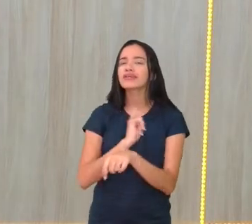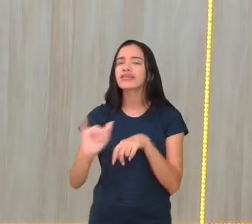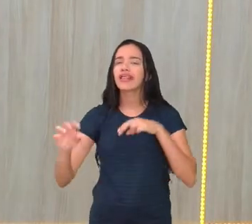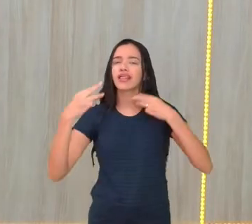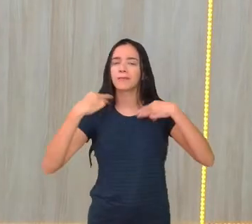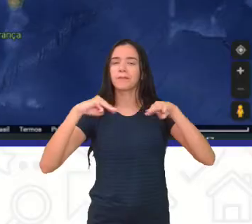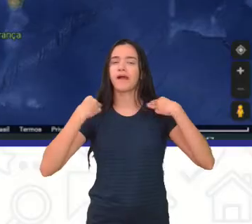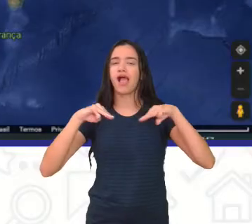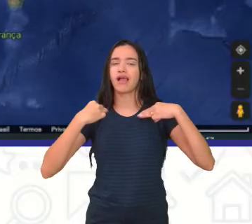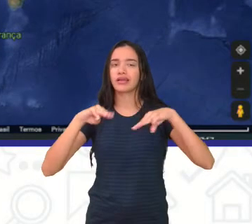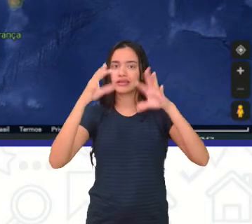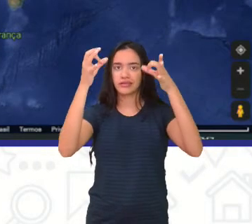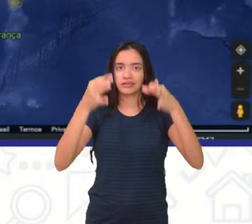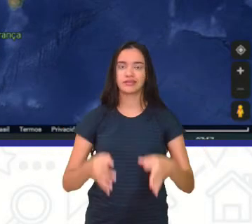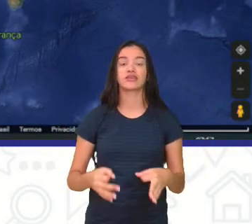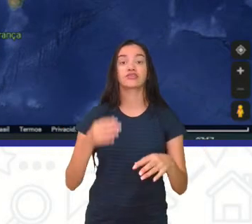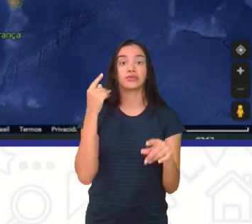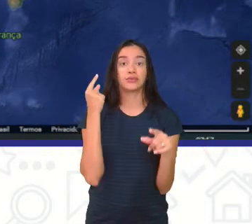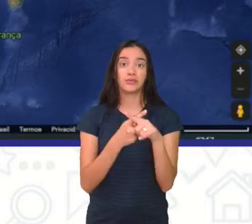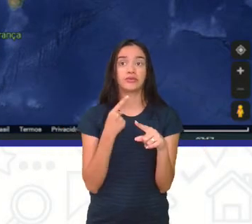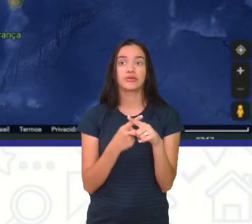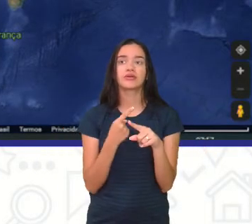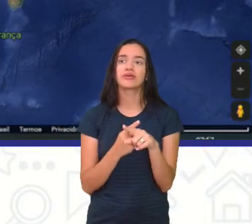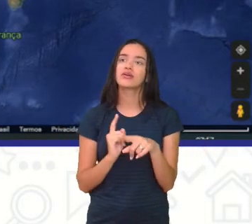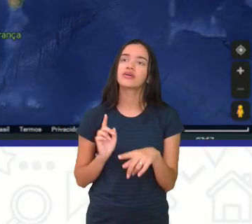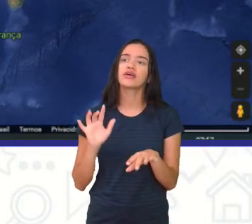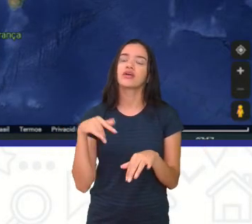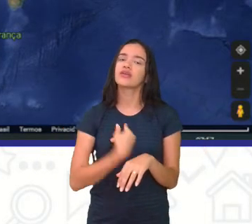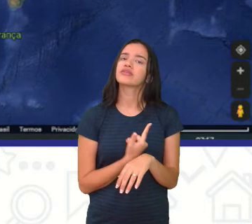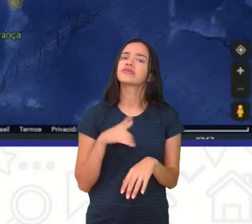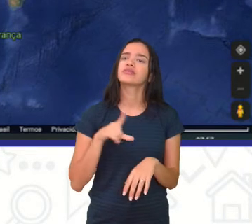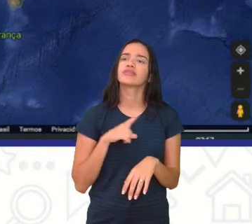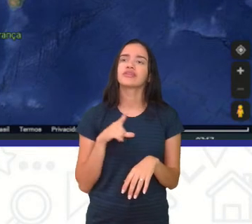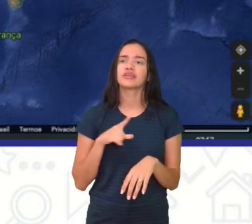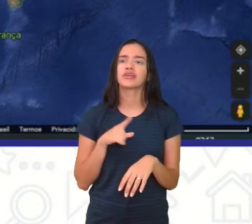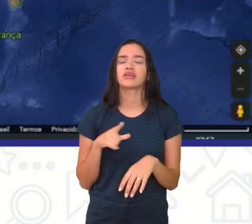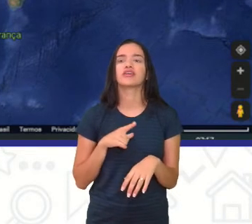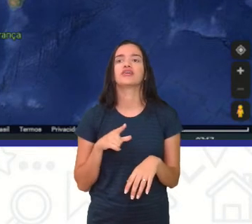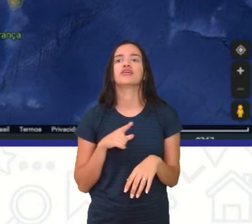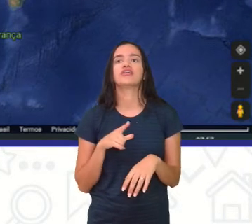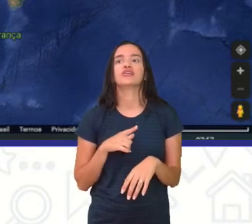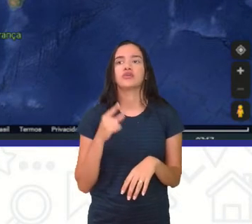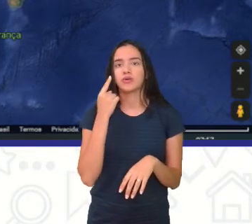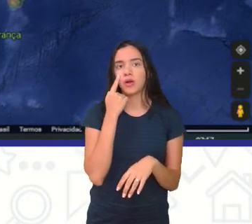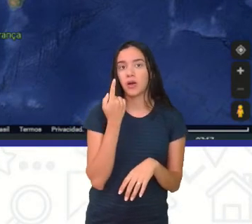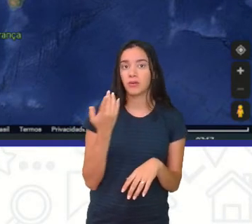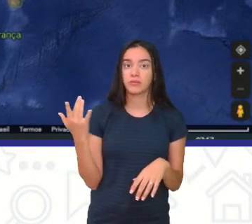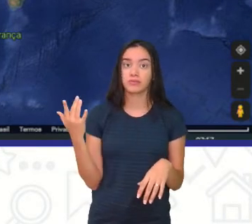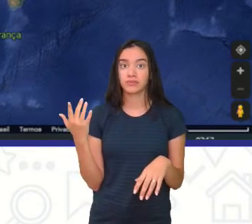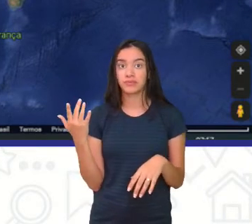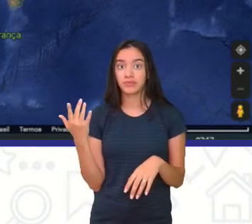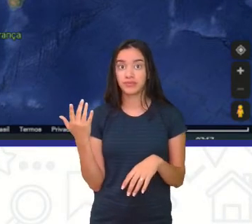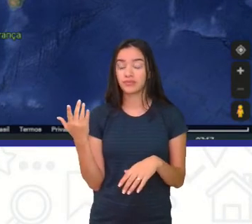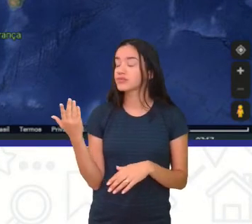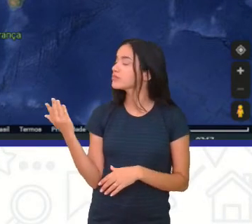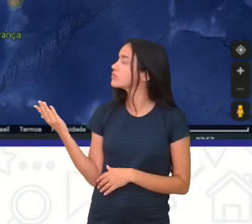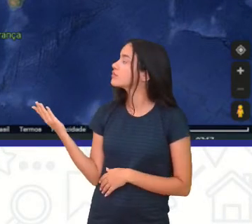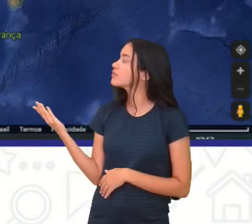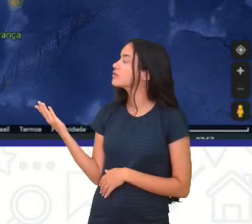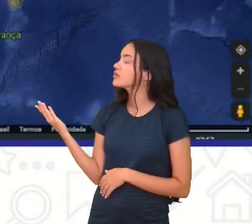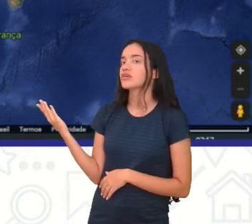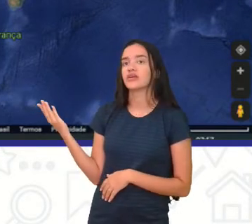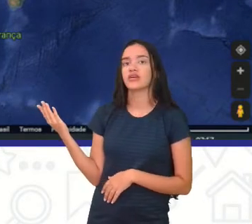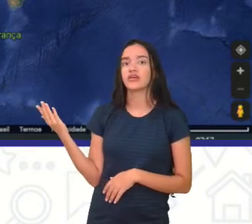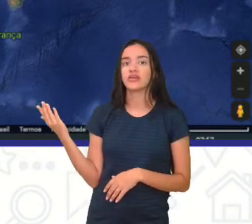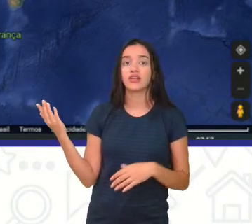marketing, certo? Porque aqui a gente tem, ó, encontro de 2 oceanos, ok? 2